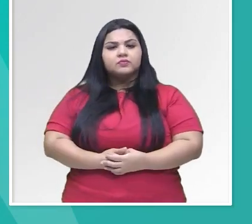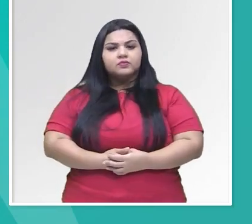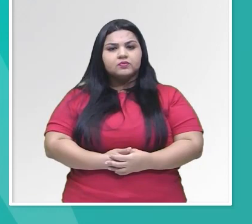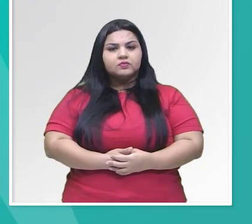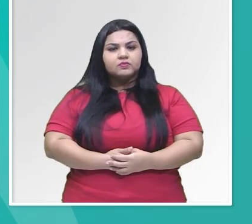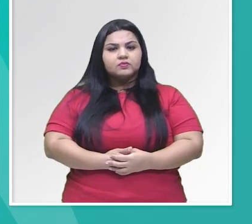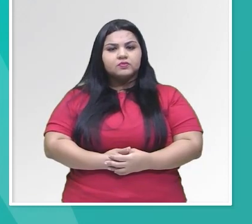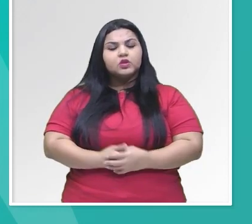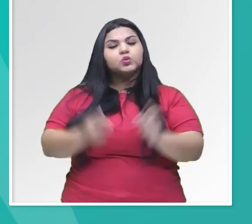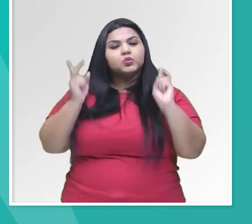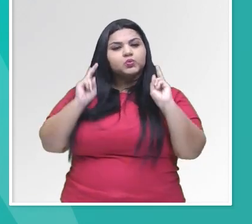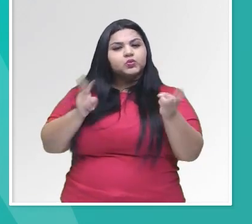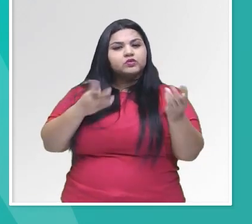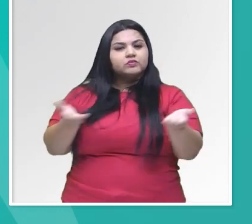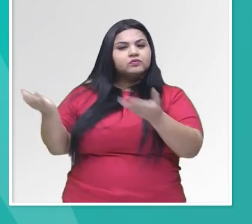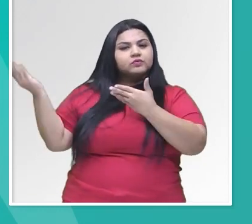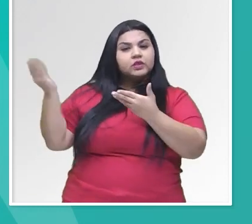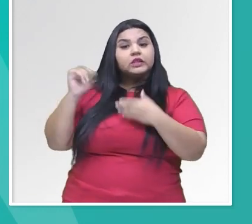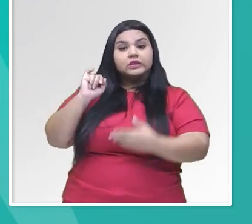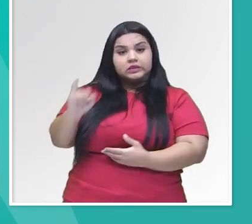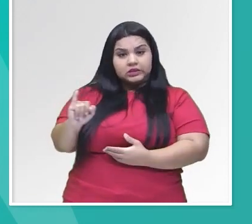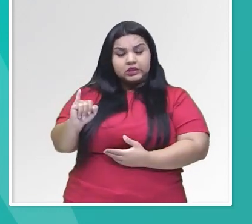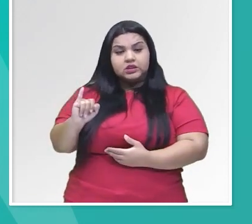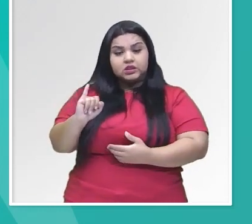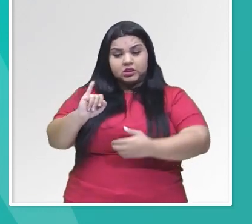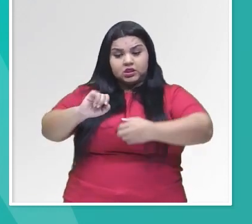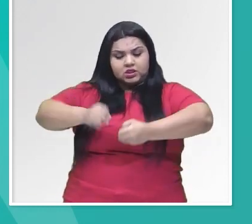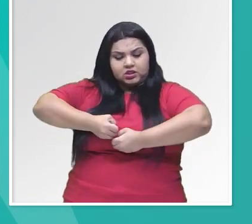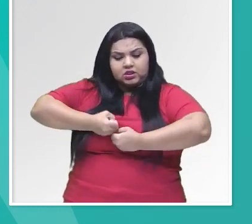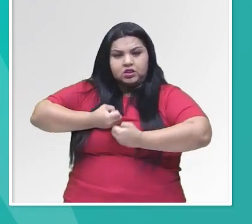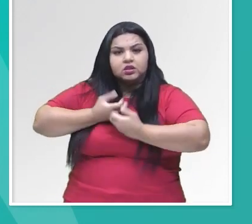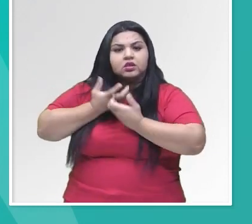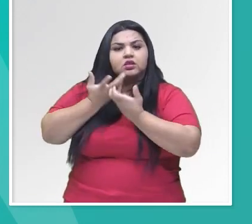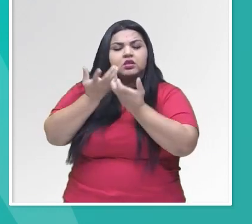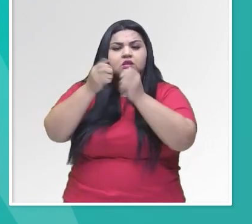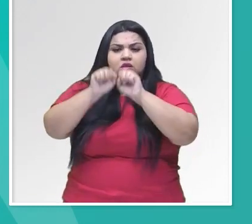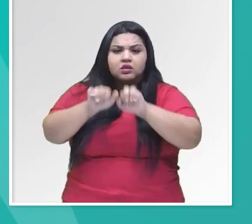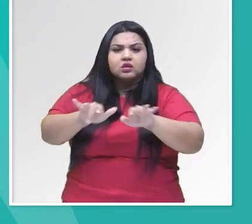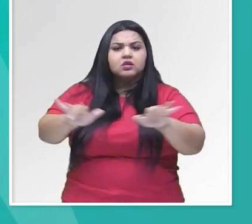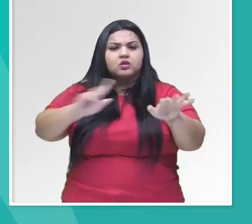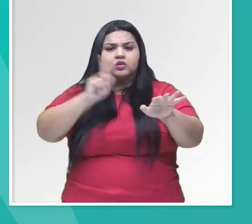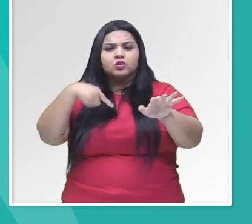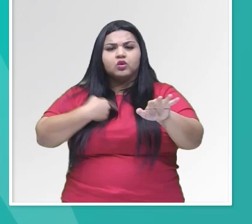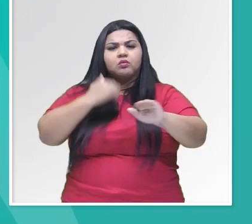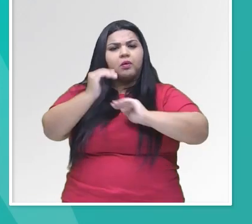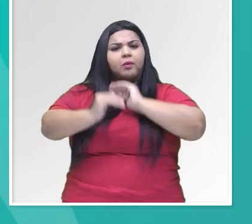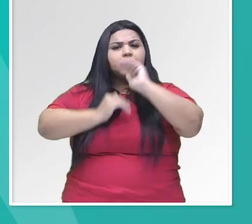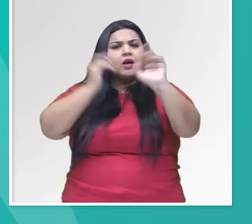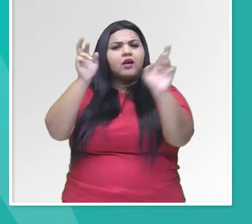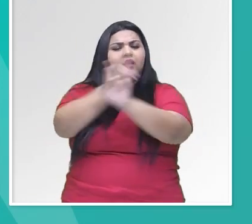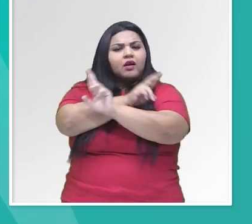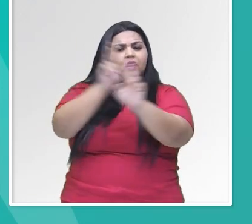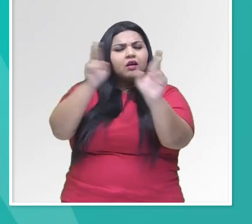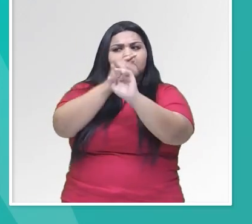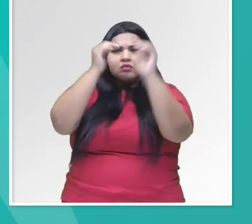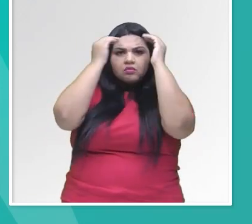continuar nesse respeito. Se ele se expande, nós construímos essa relação de